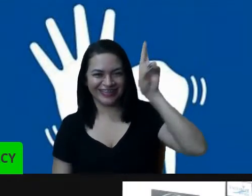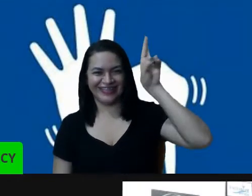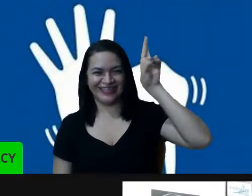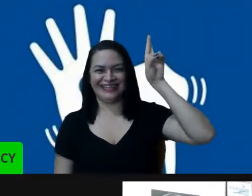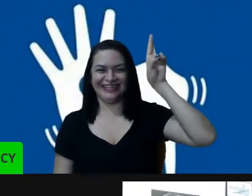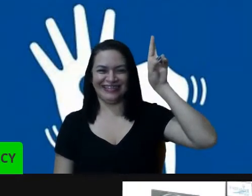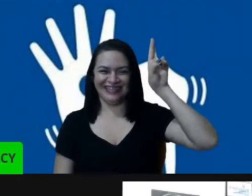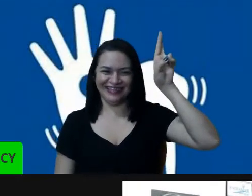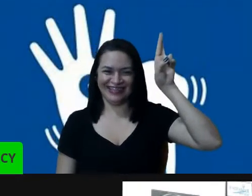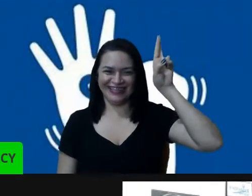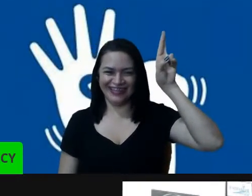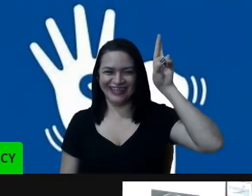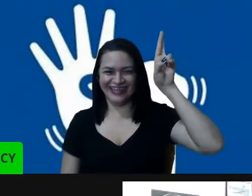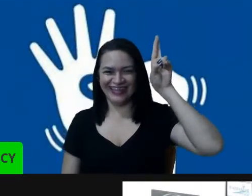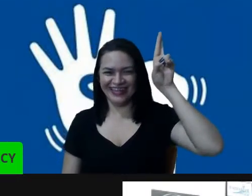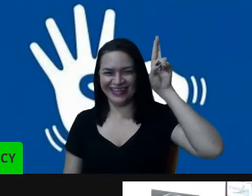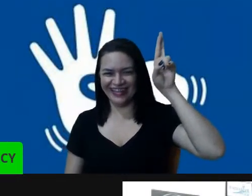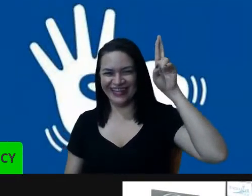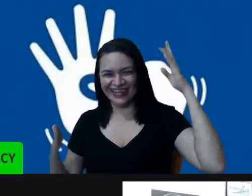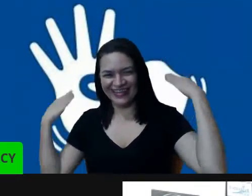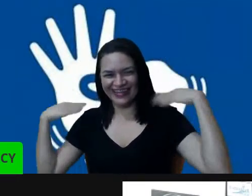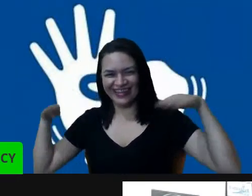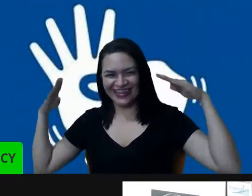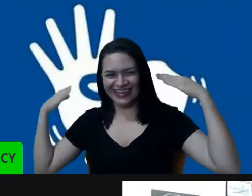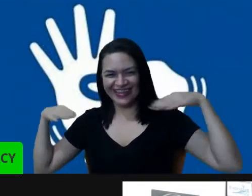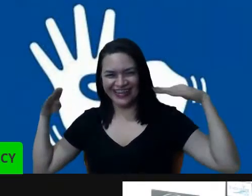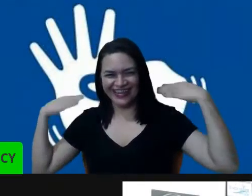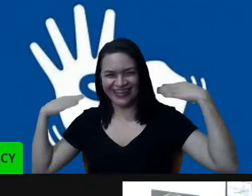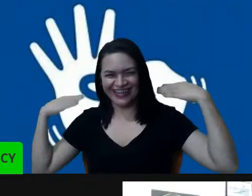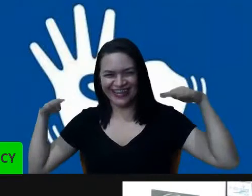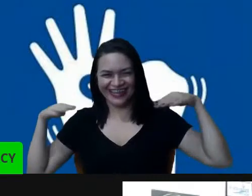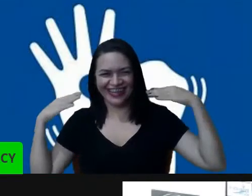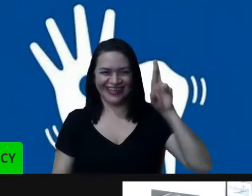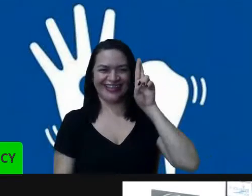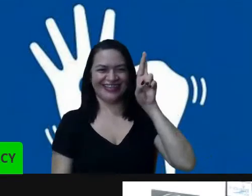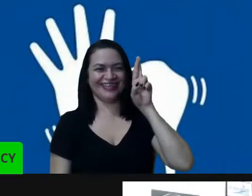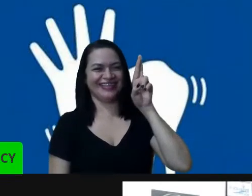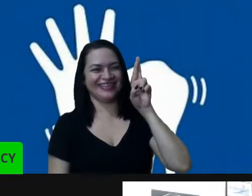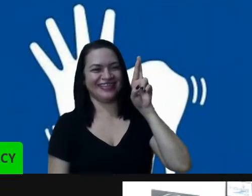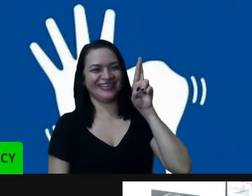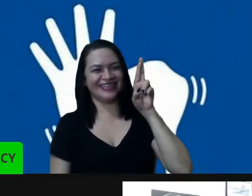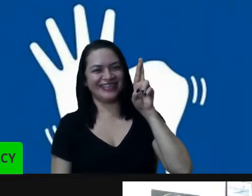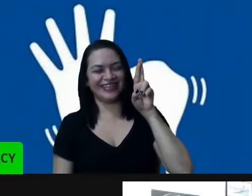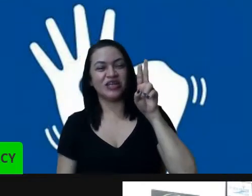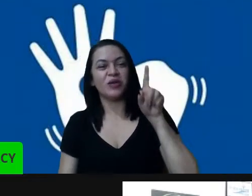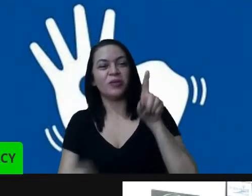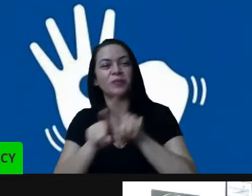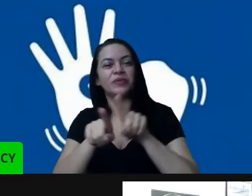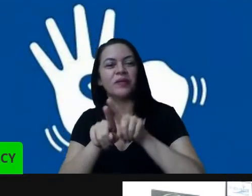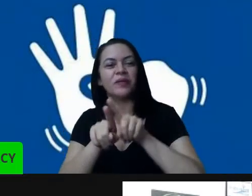Já, a chefe de vocês está presente. Beijo, chefinha. O Antônio,